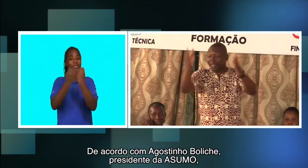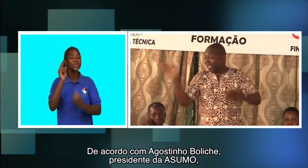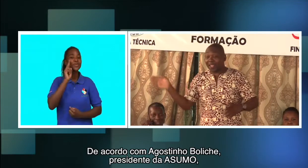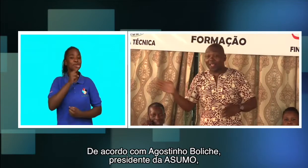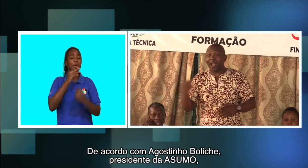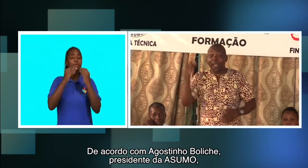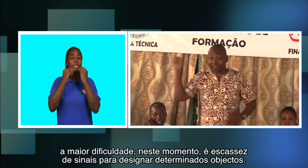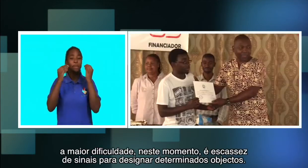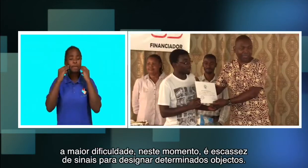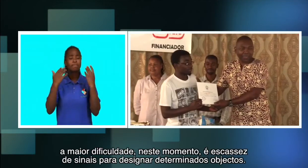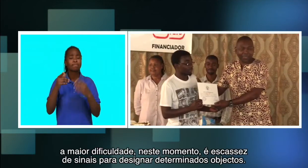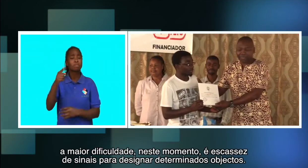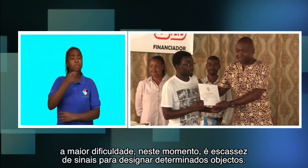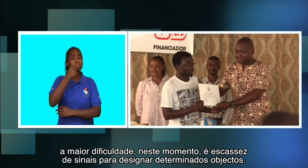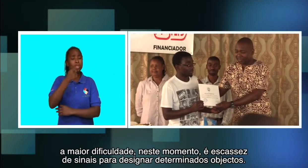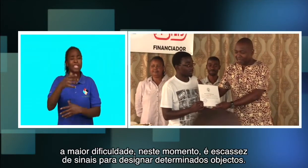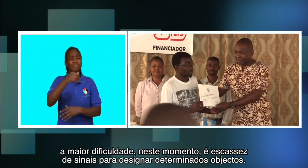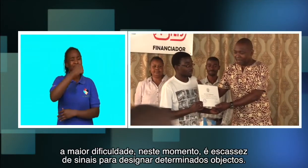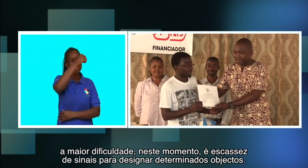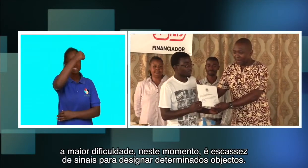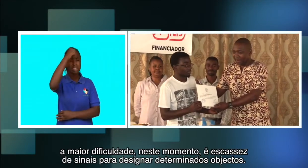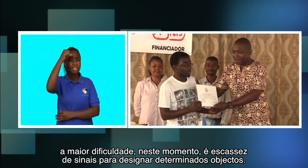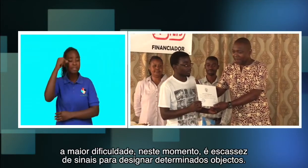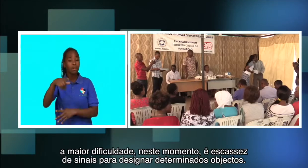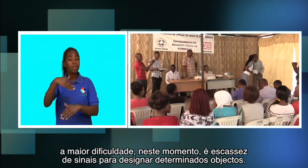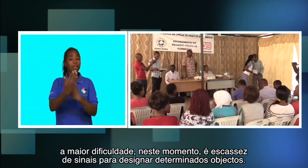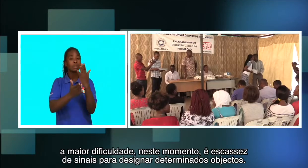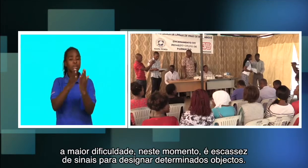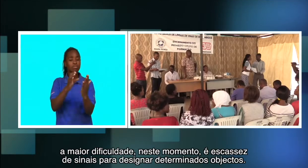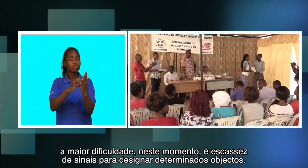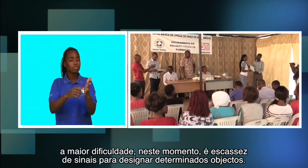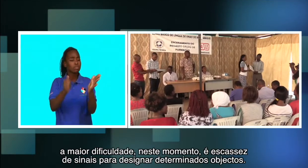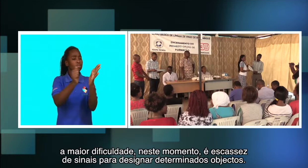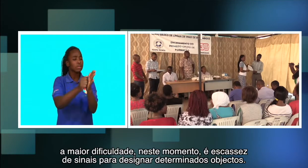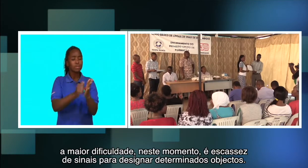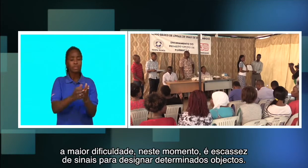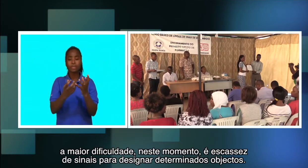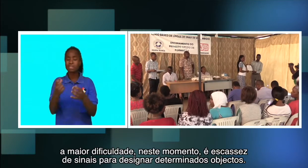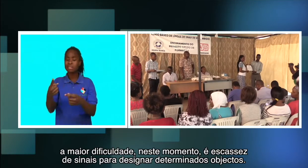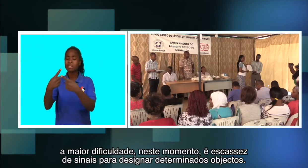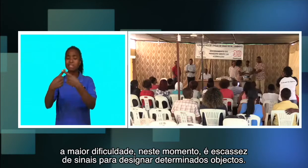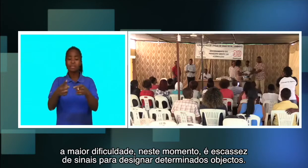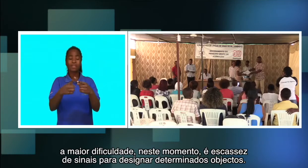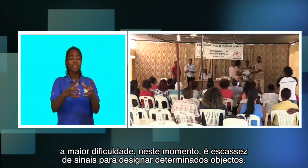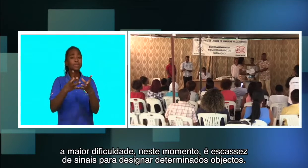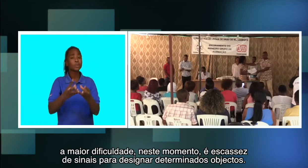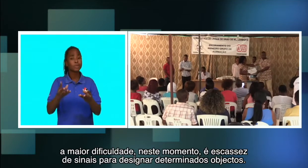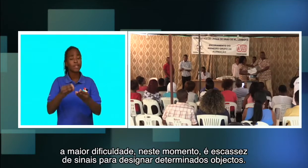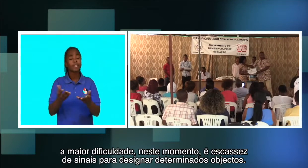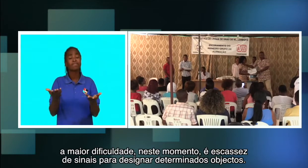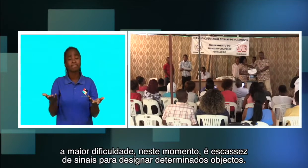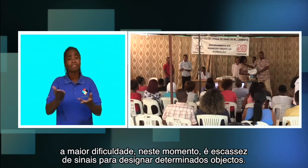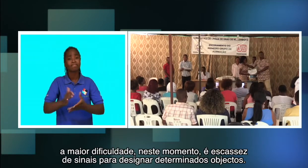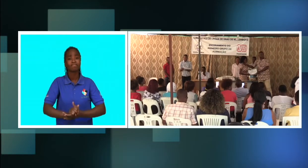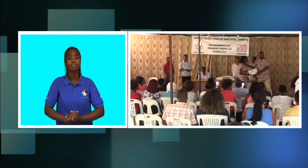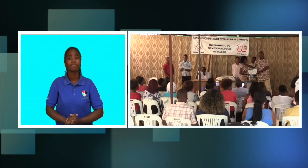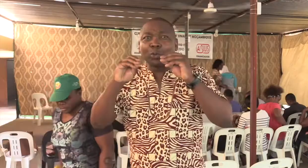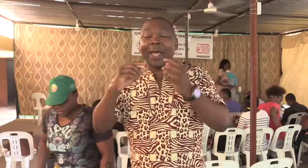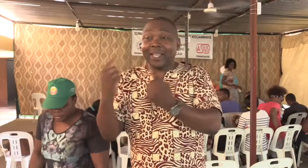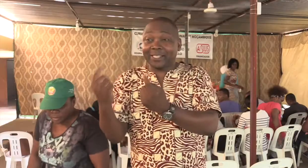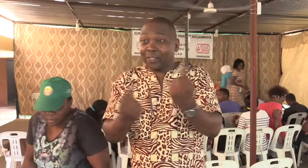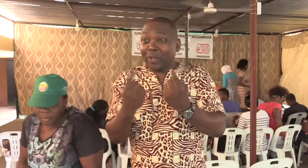da SUMO, a maior dificuldade neste momento é a escassez de sinais para designar determinados